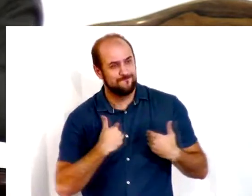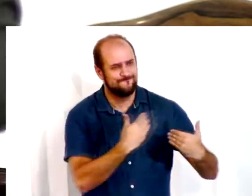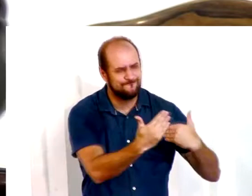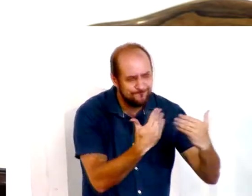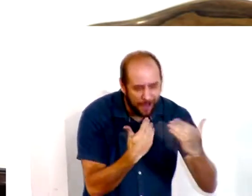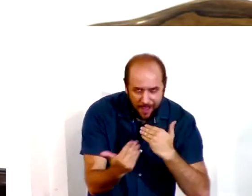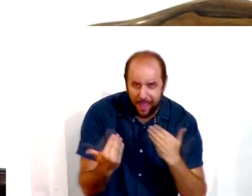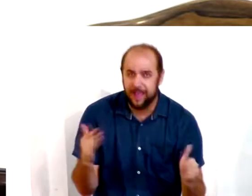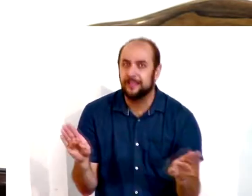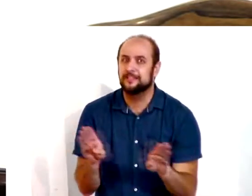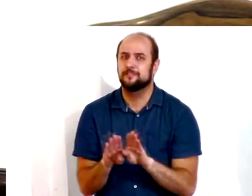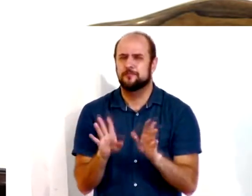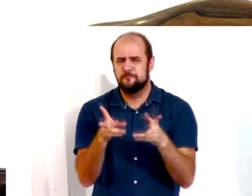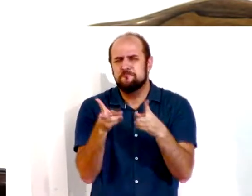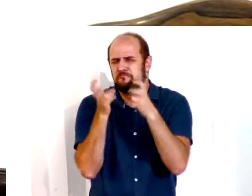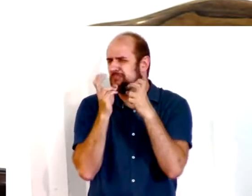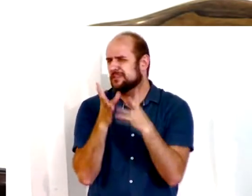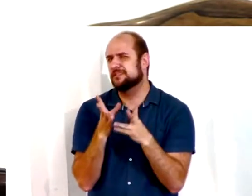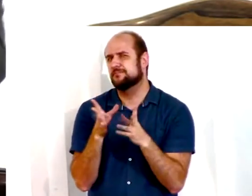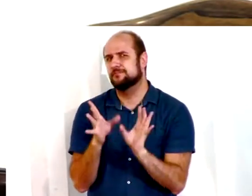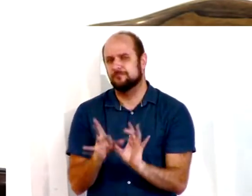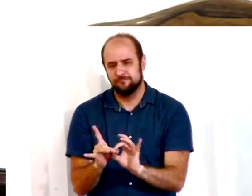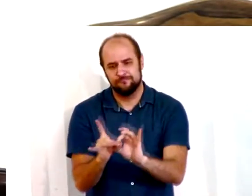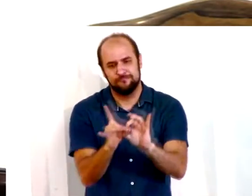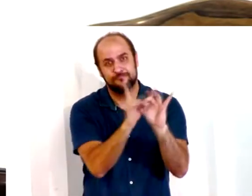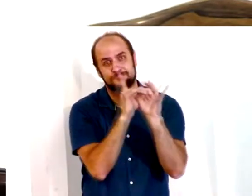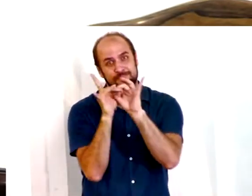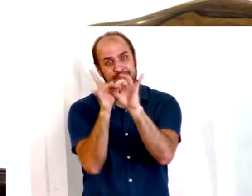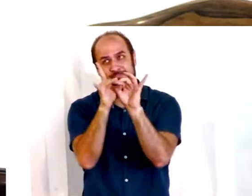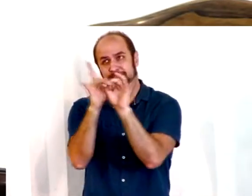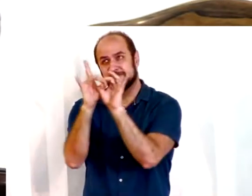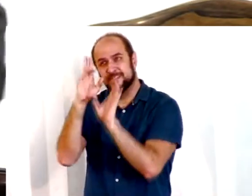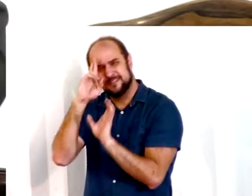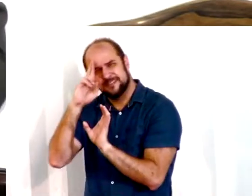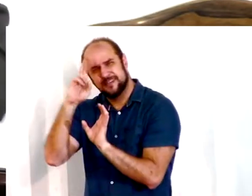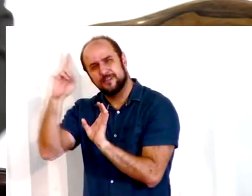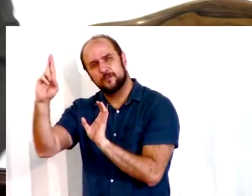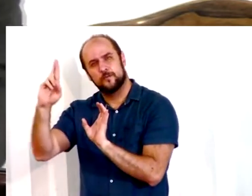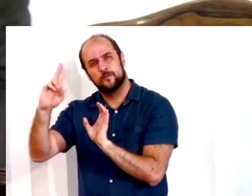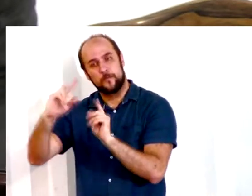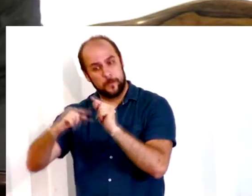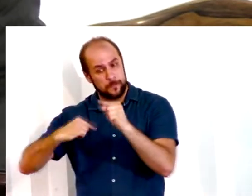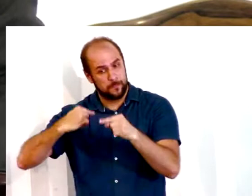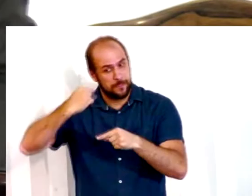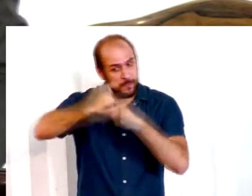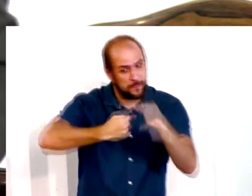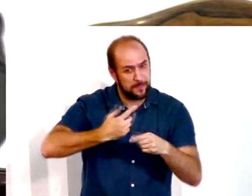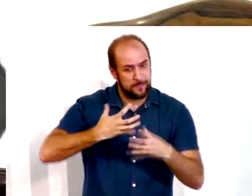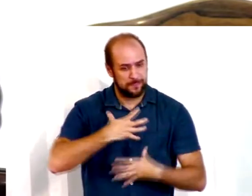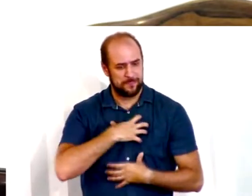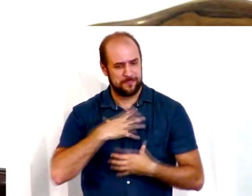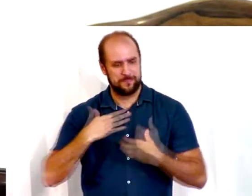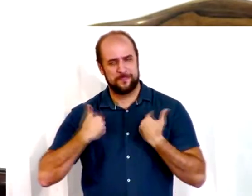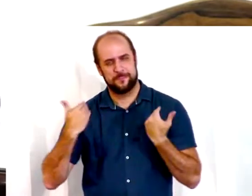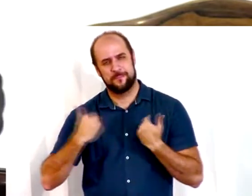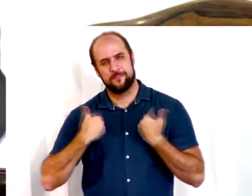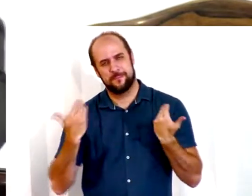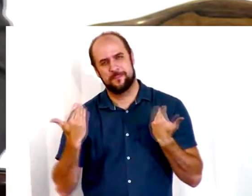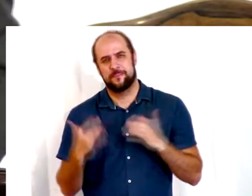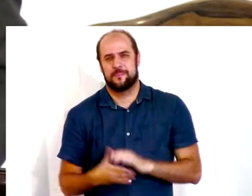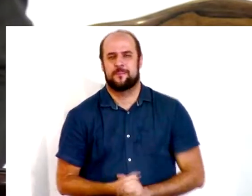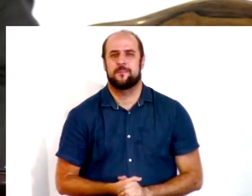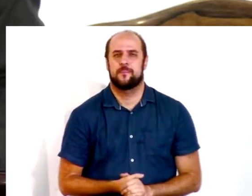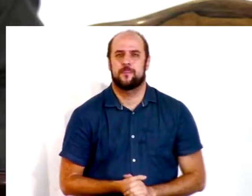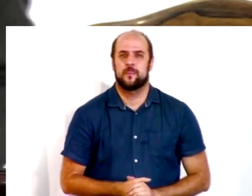perceba, querido irmão e minha querida irmã, unidade no Senhor resulta alegria, contentamento.